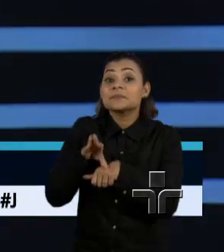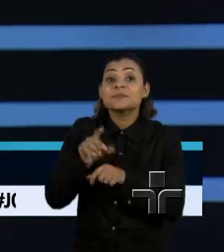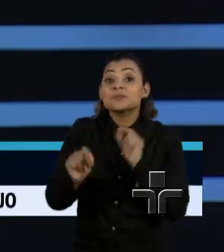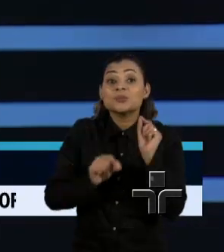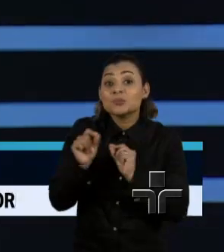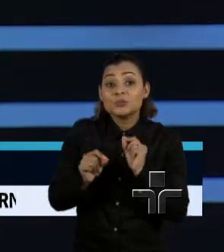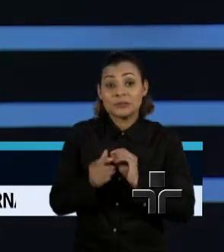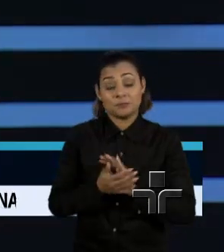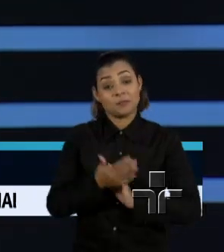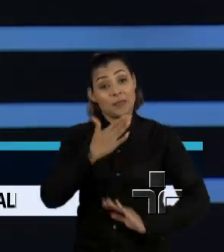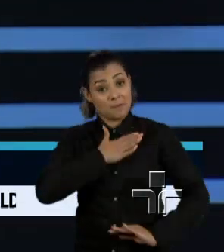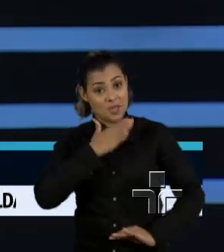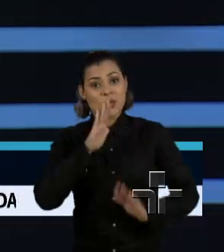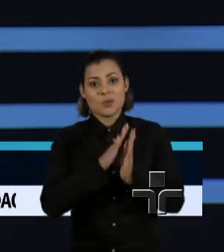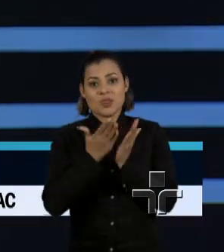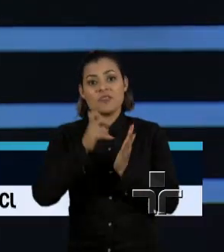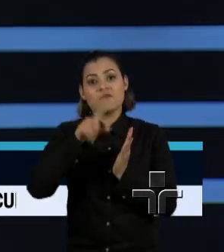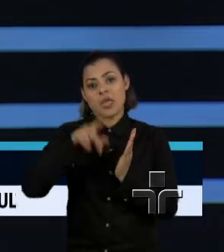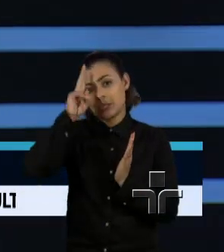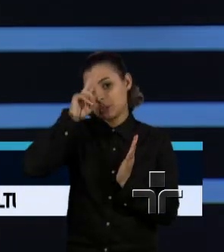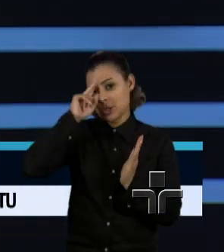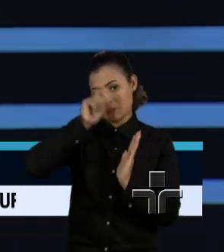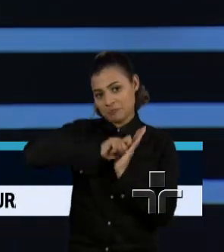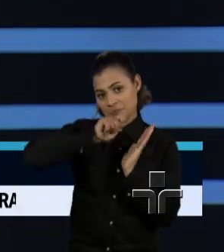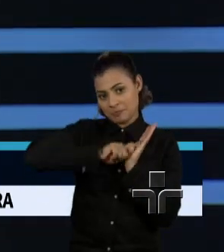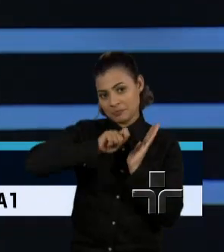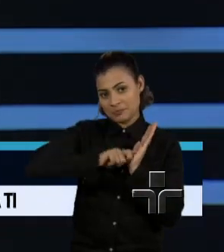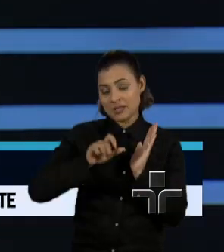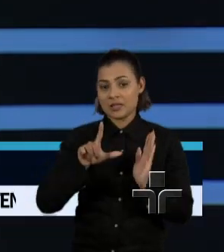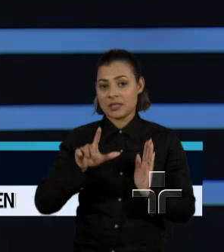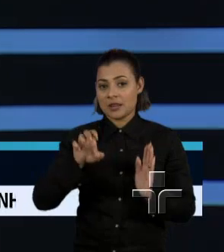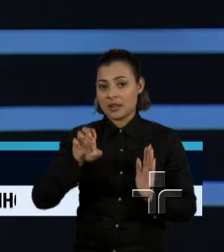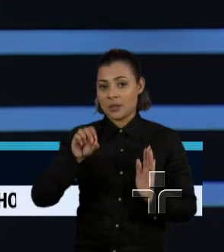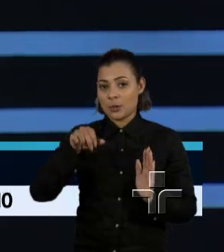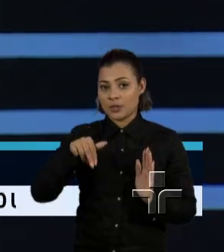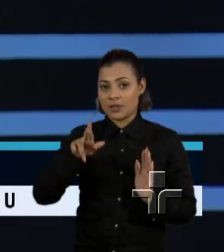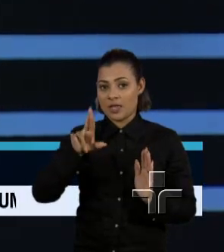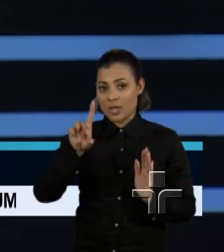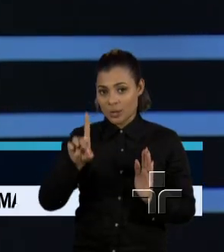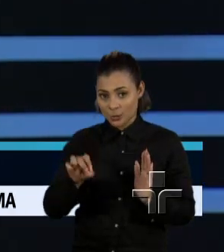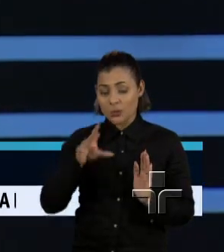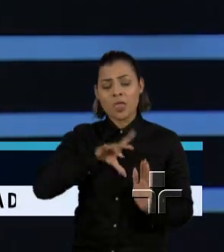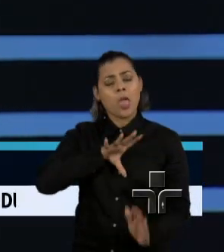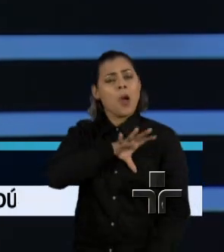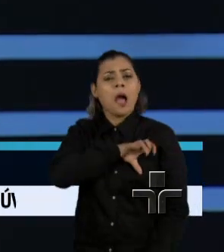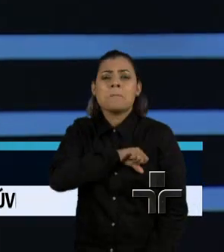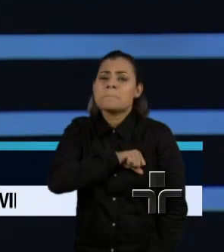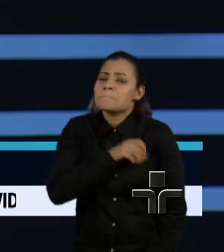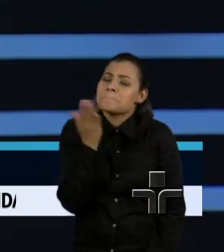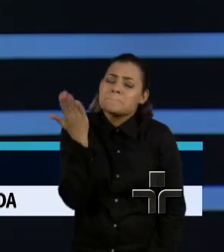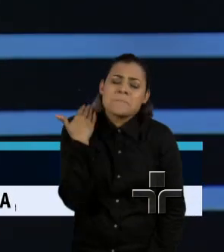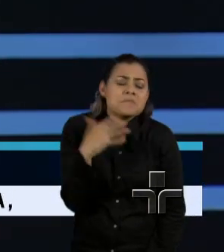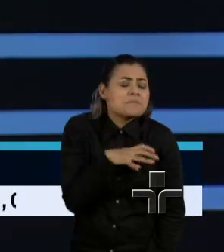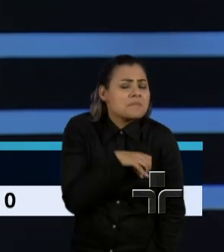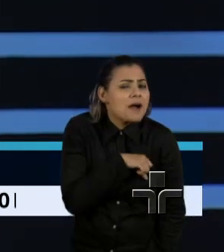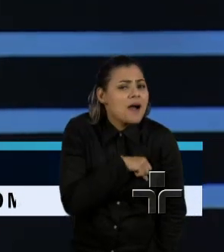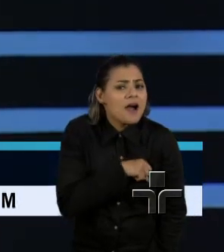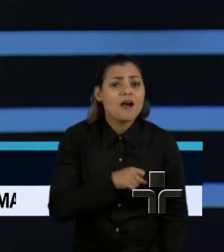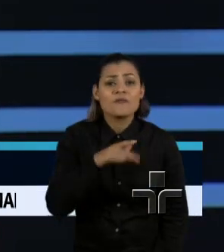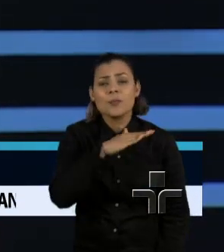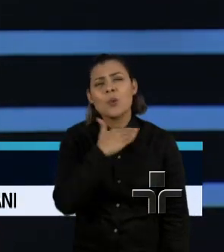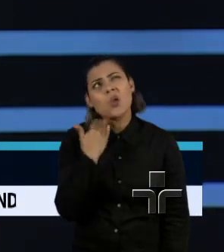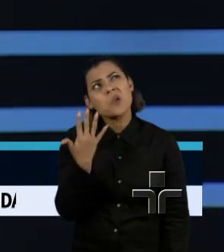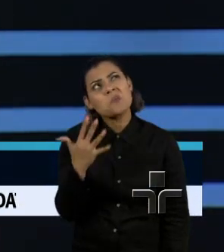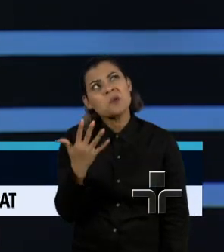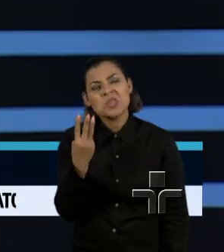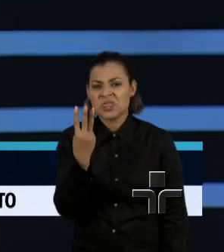livro é uma biografia do Leonard Cohen, que é um cara que eu amava. Assim, ele morreu tem